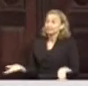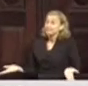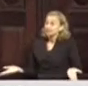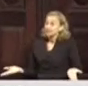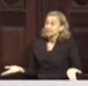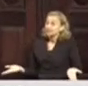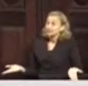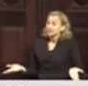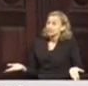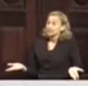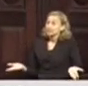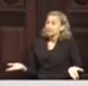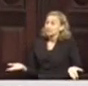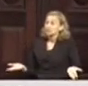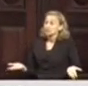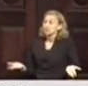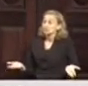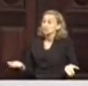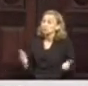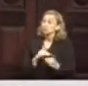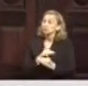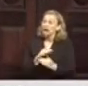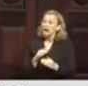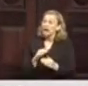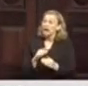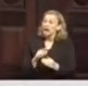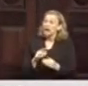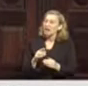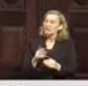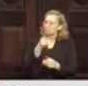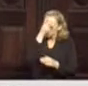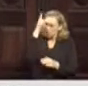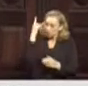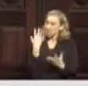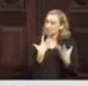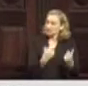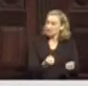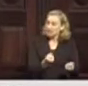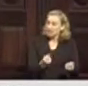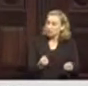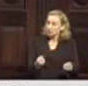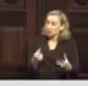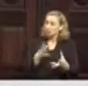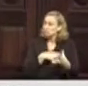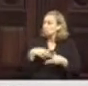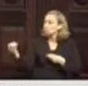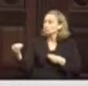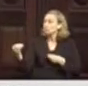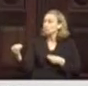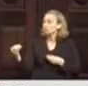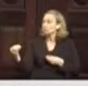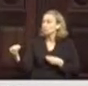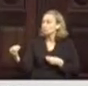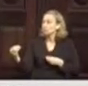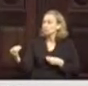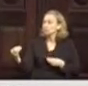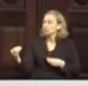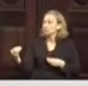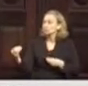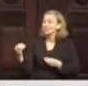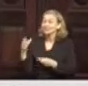para apoiar sumiram. E a cidade ficou com ônus dessa